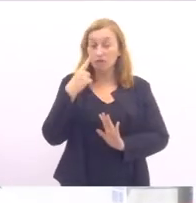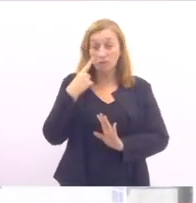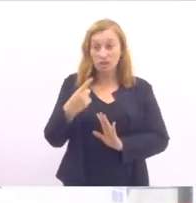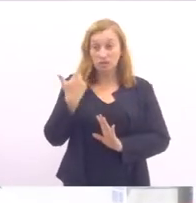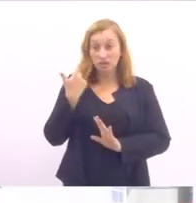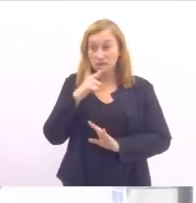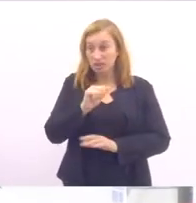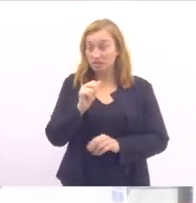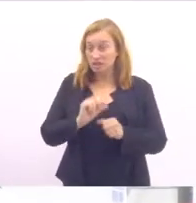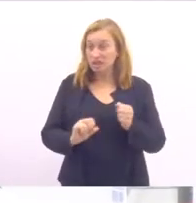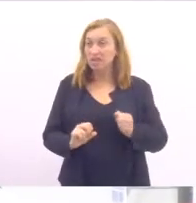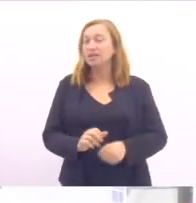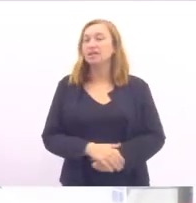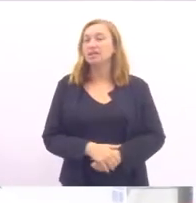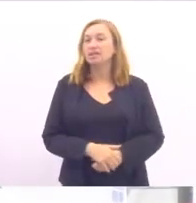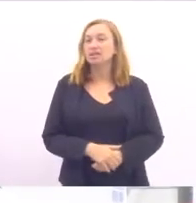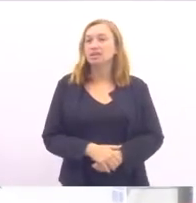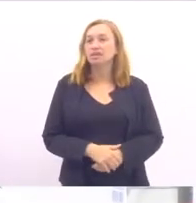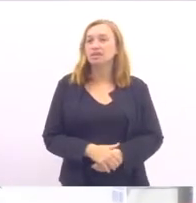certo isso.